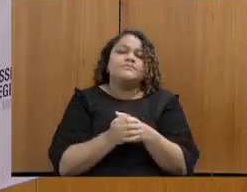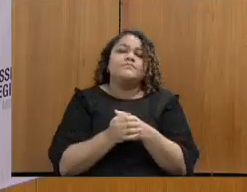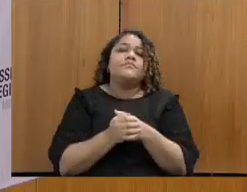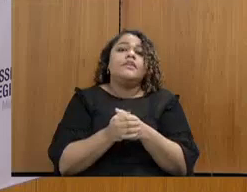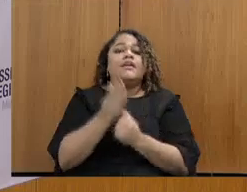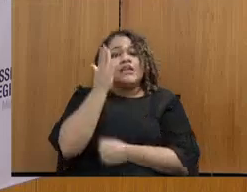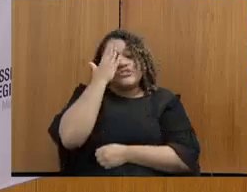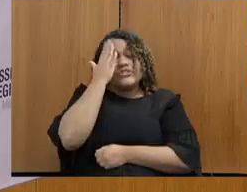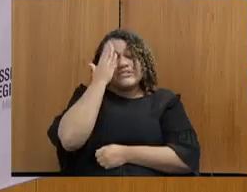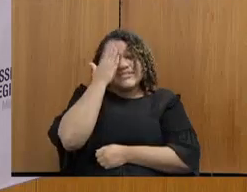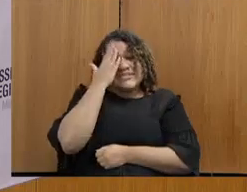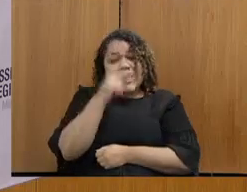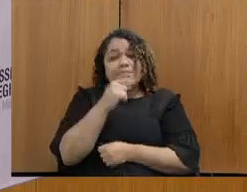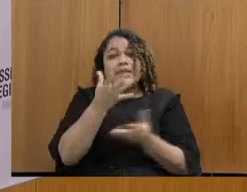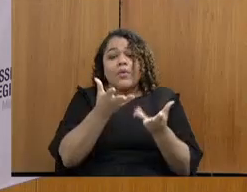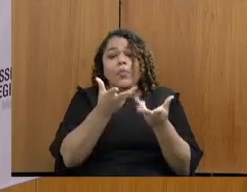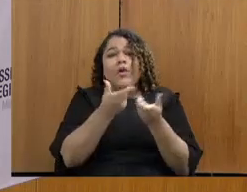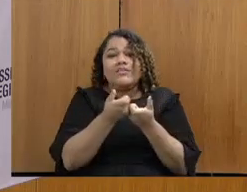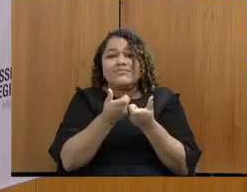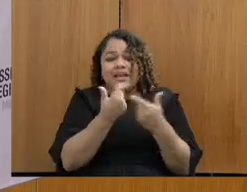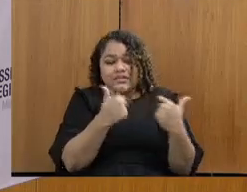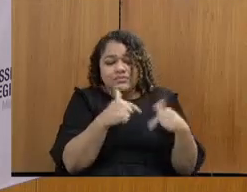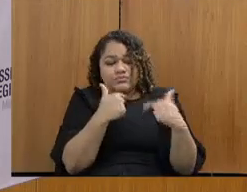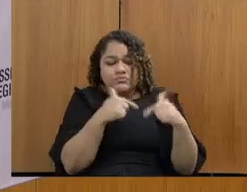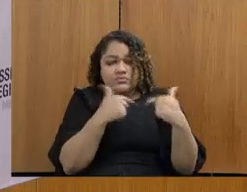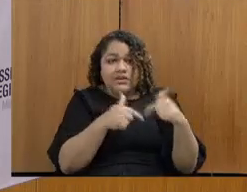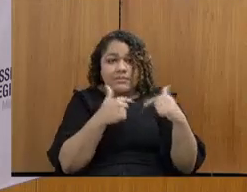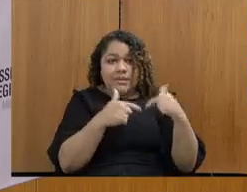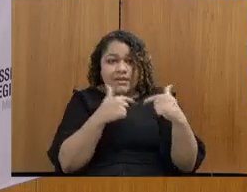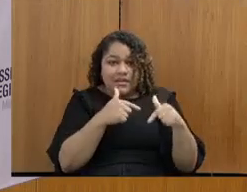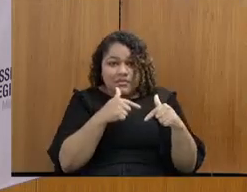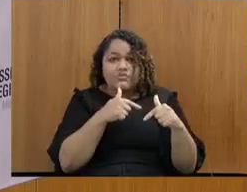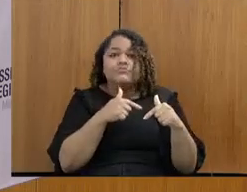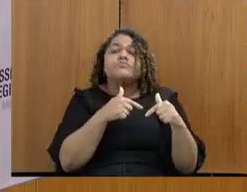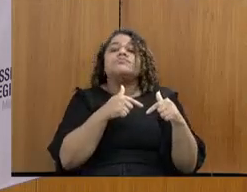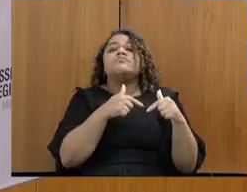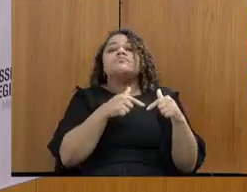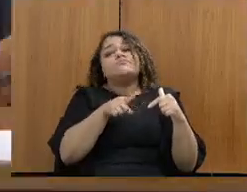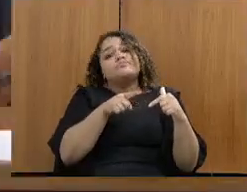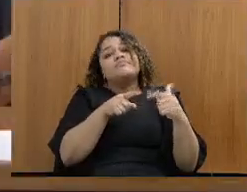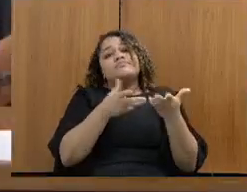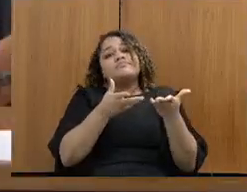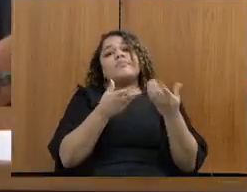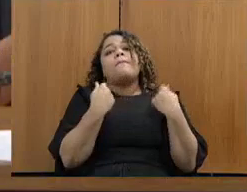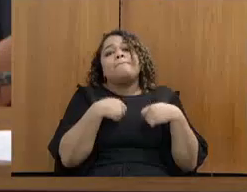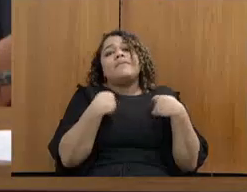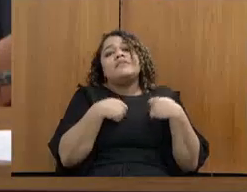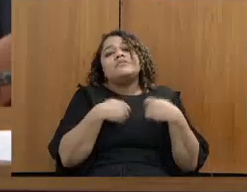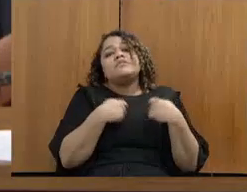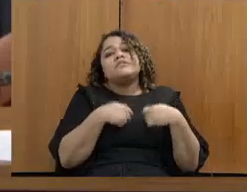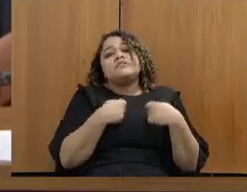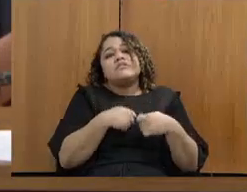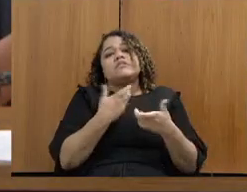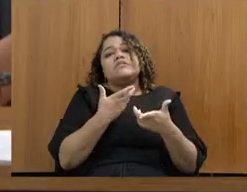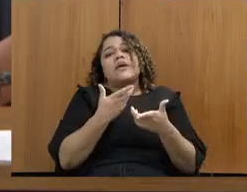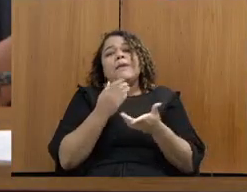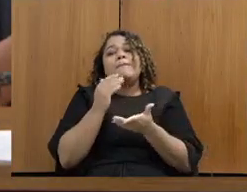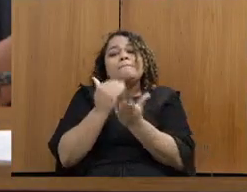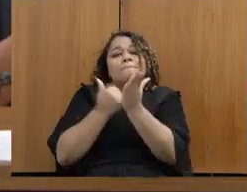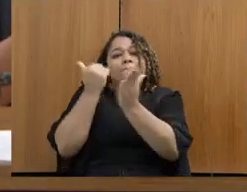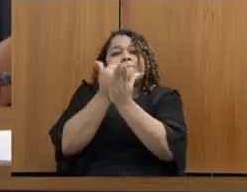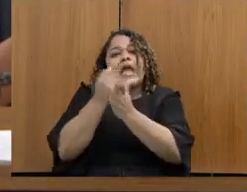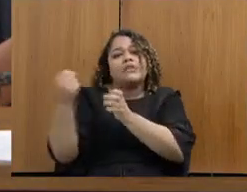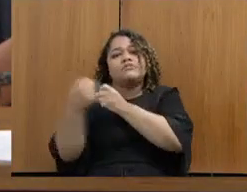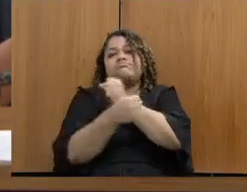do trabalho dos Servidores ali passa pelo número melhor de efetivos e